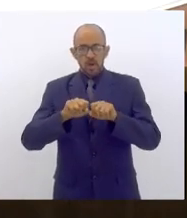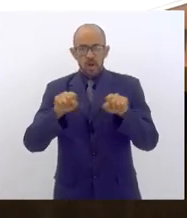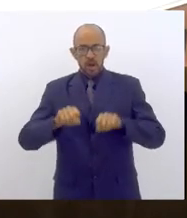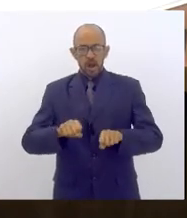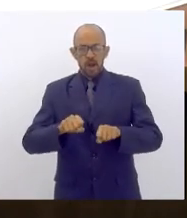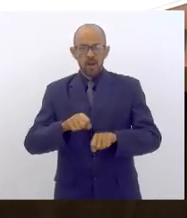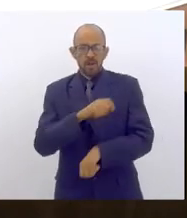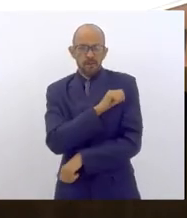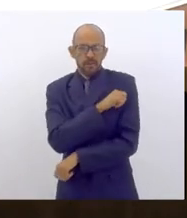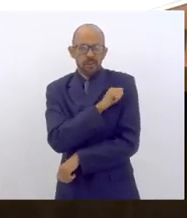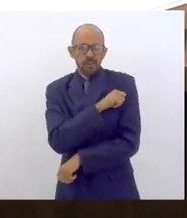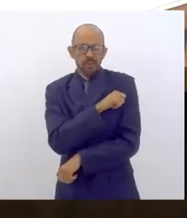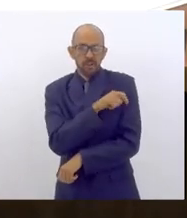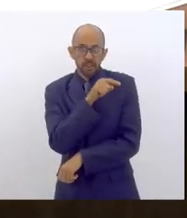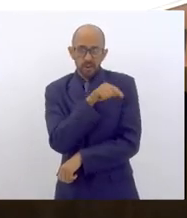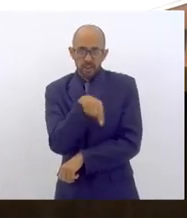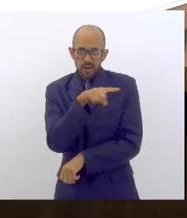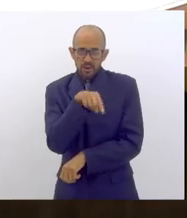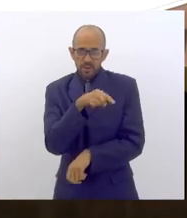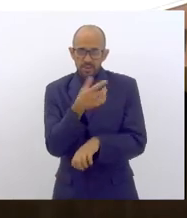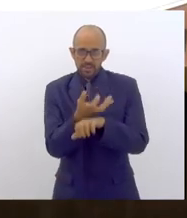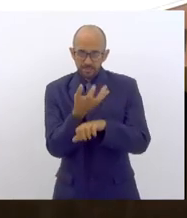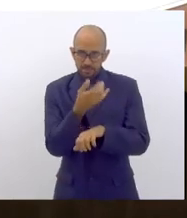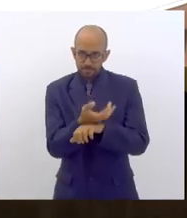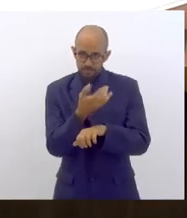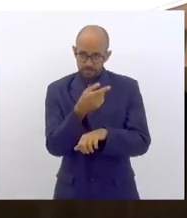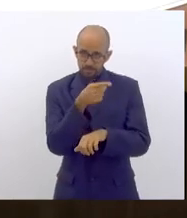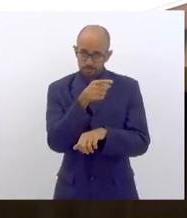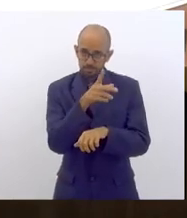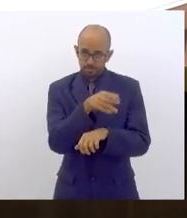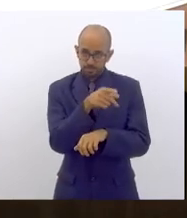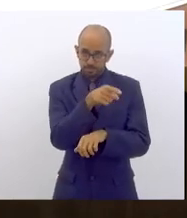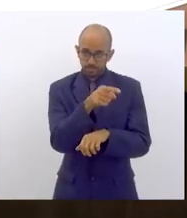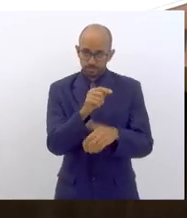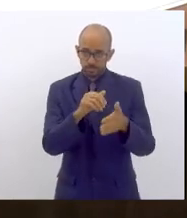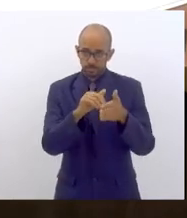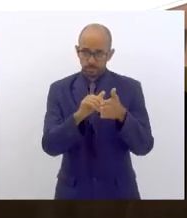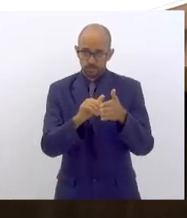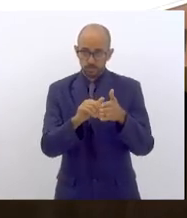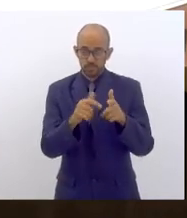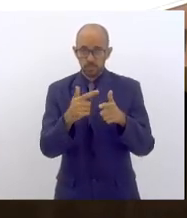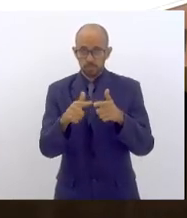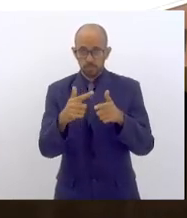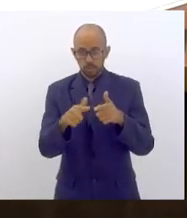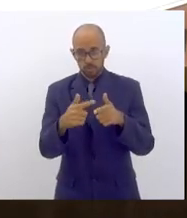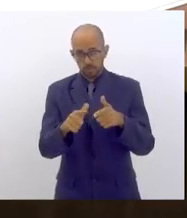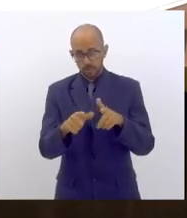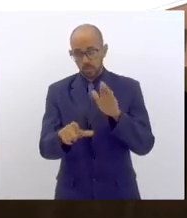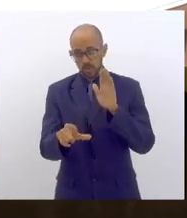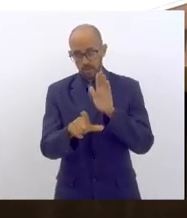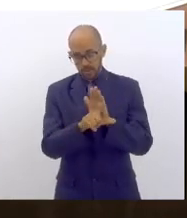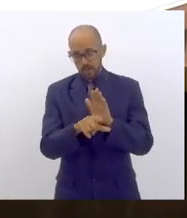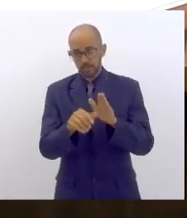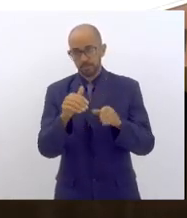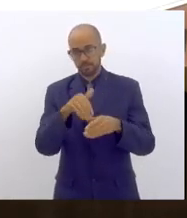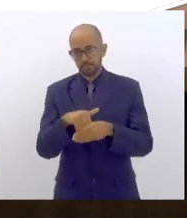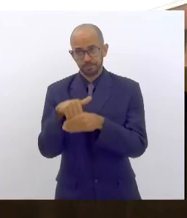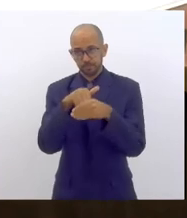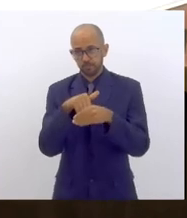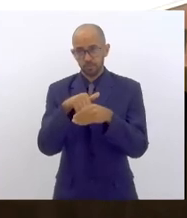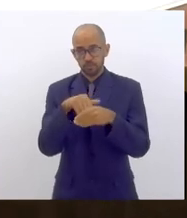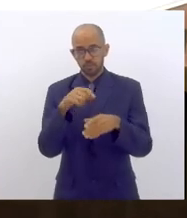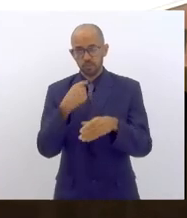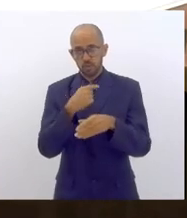recuperação, essas matérias, ainda que ferem a legislação eleitoral, nós conseguimos numa vitória,